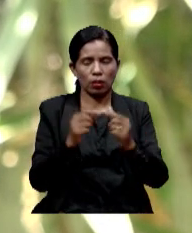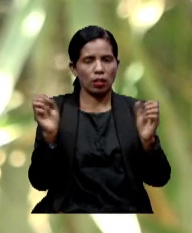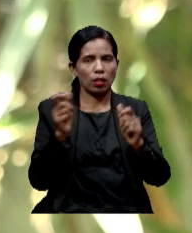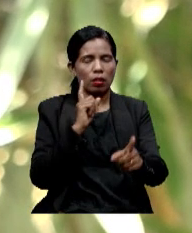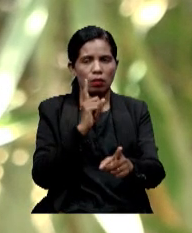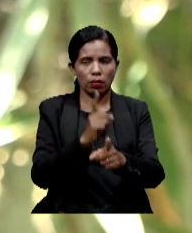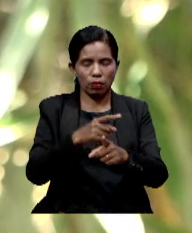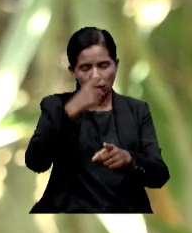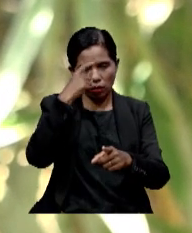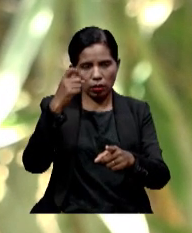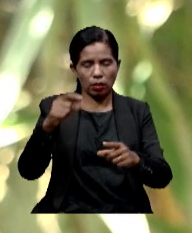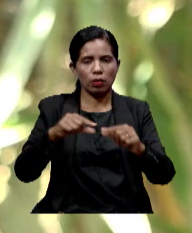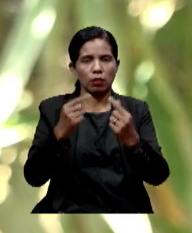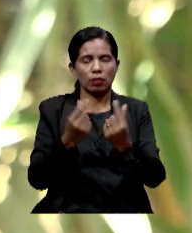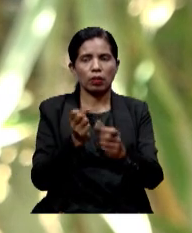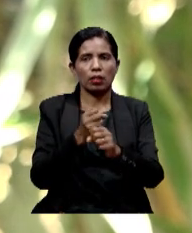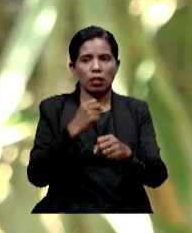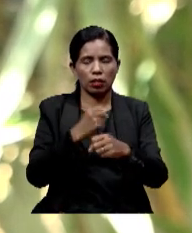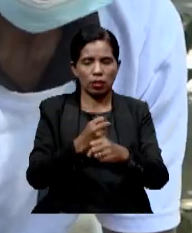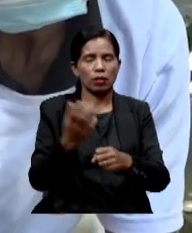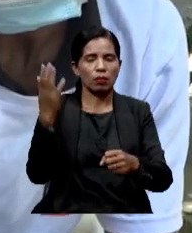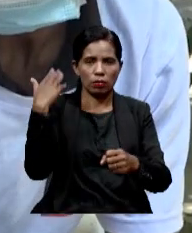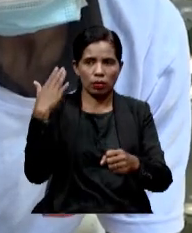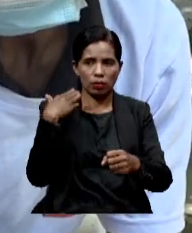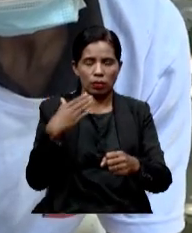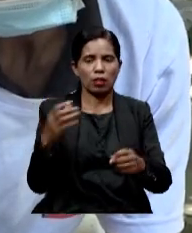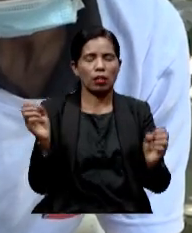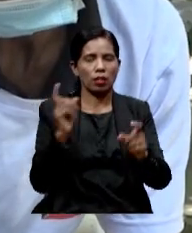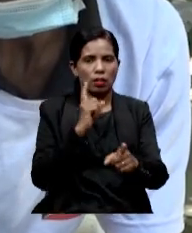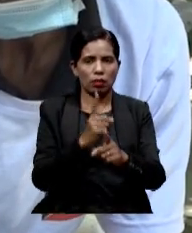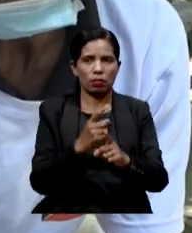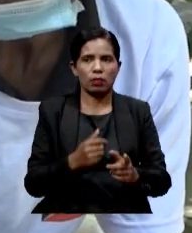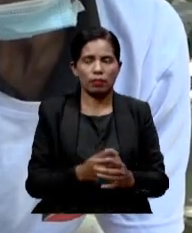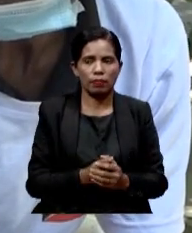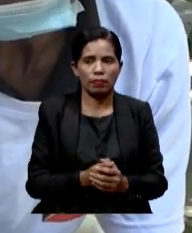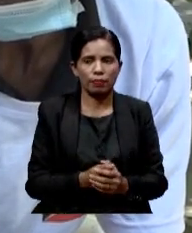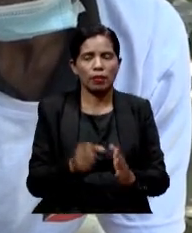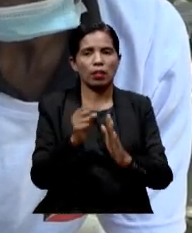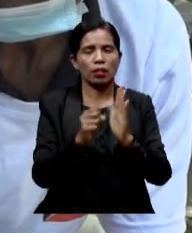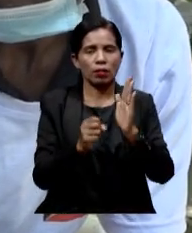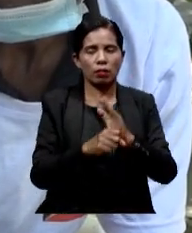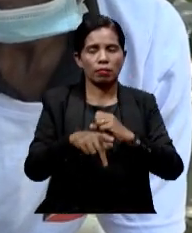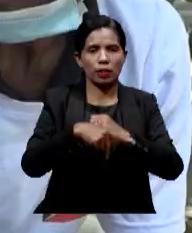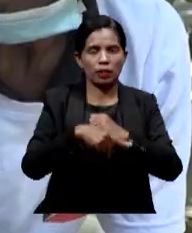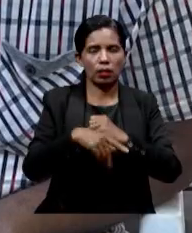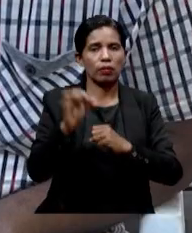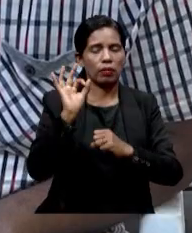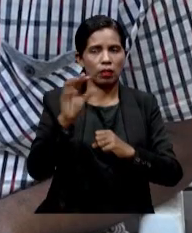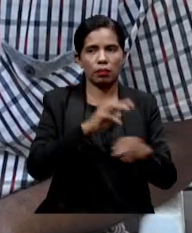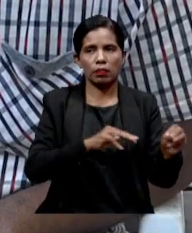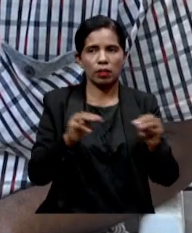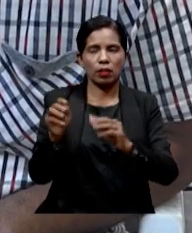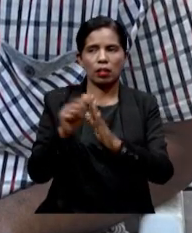considera congresso nebe grupo ne realiza, foi na lais ne inválido. Estatuto Partido Frente Mudança, artigo